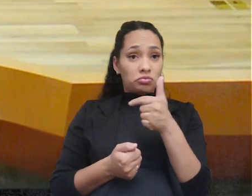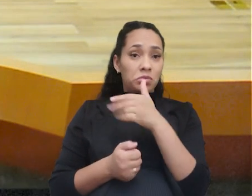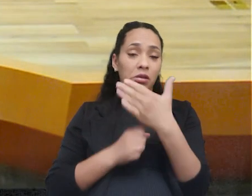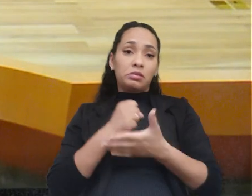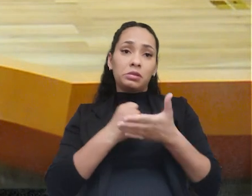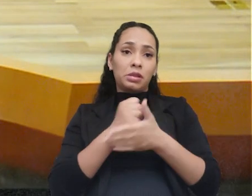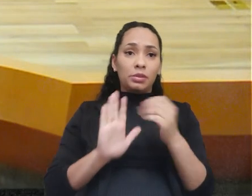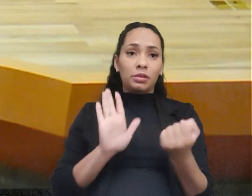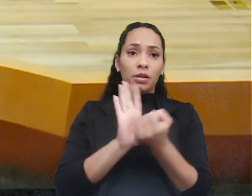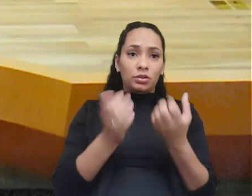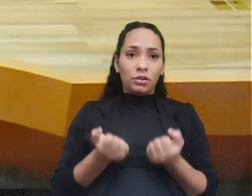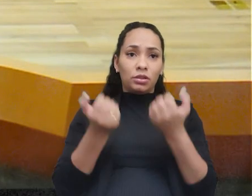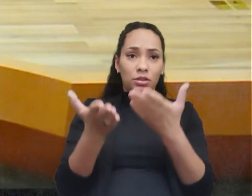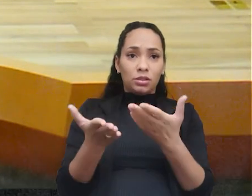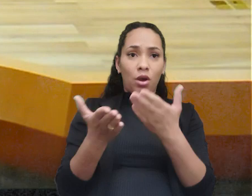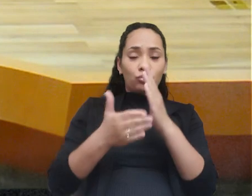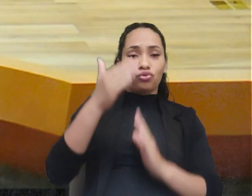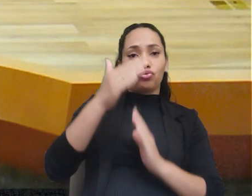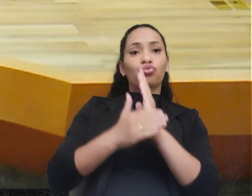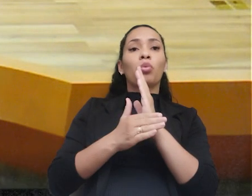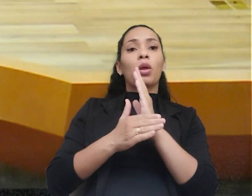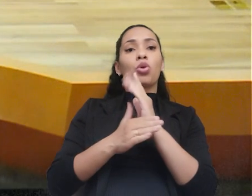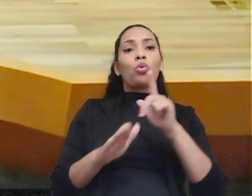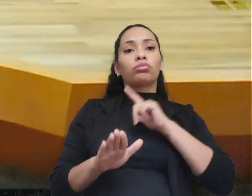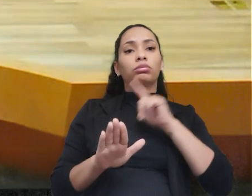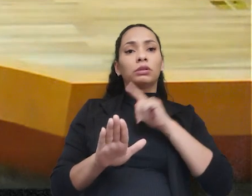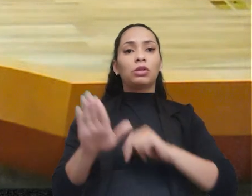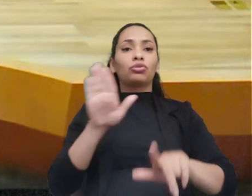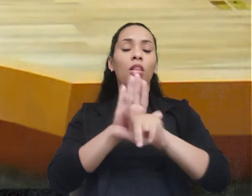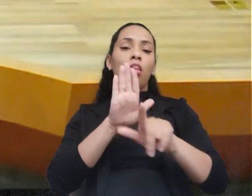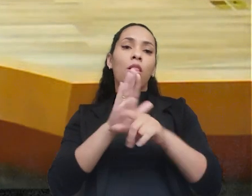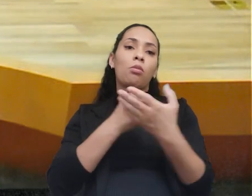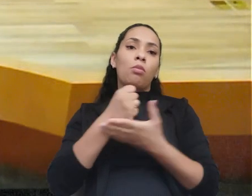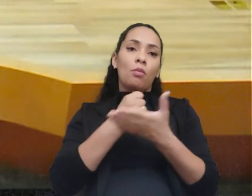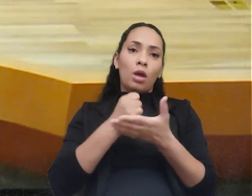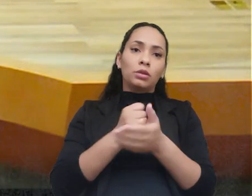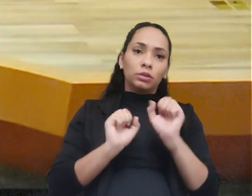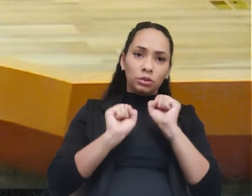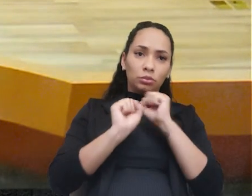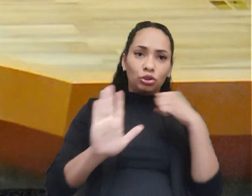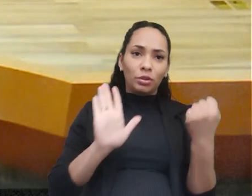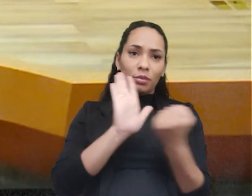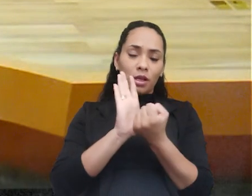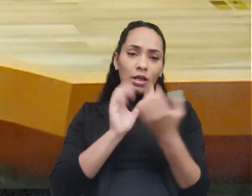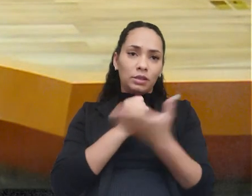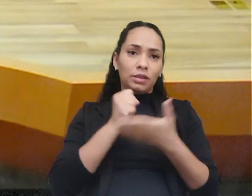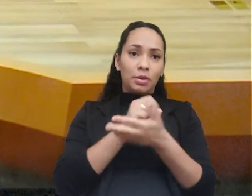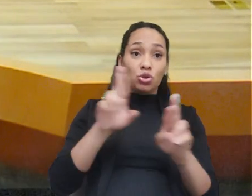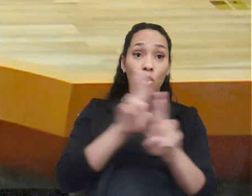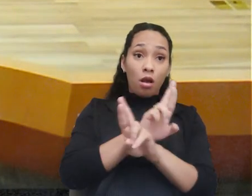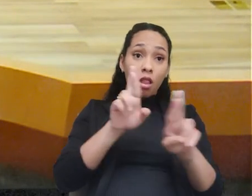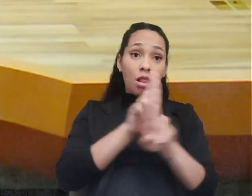princípio quando da doação em valor superior ao permitido em lei, sendo que se pode até aplicar esse princípio com